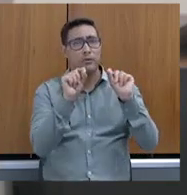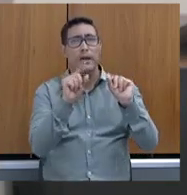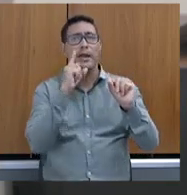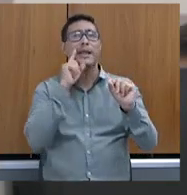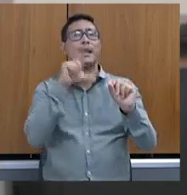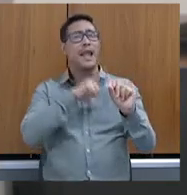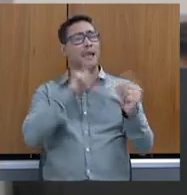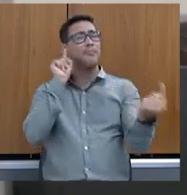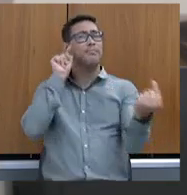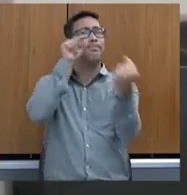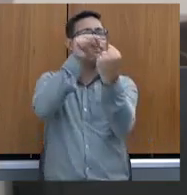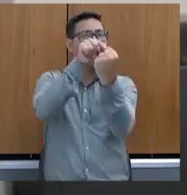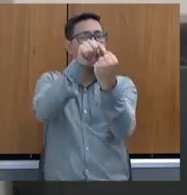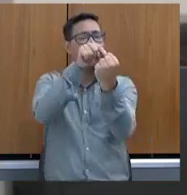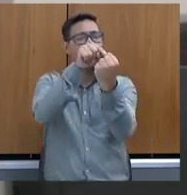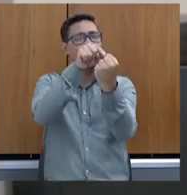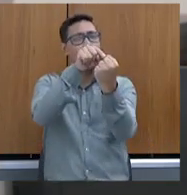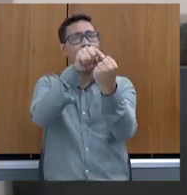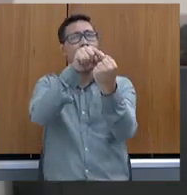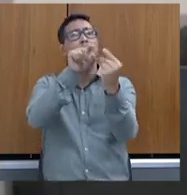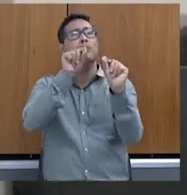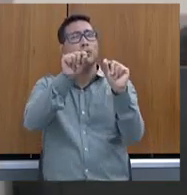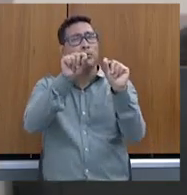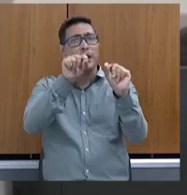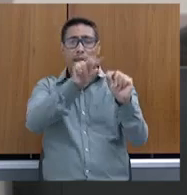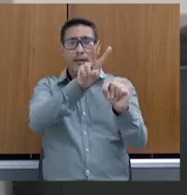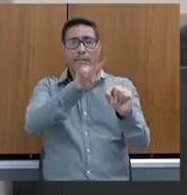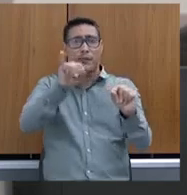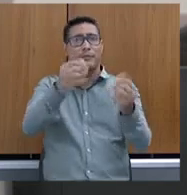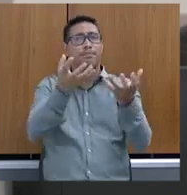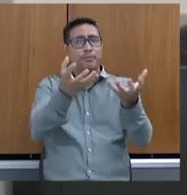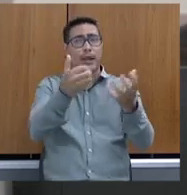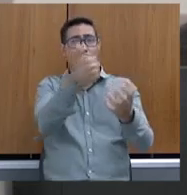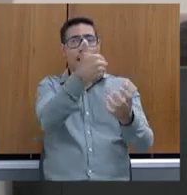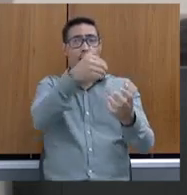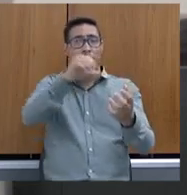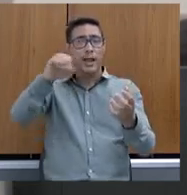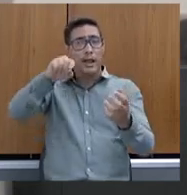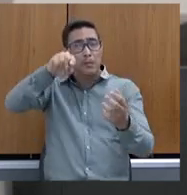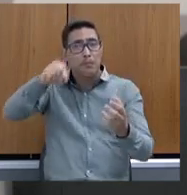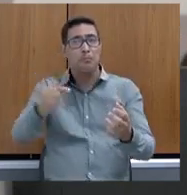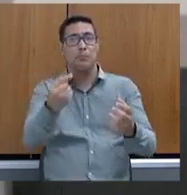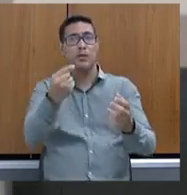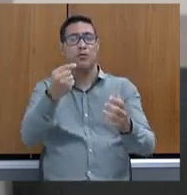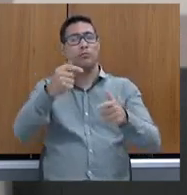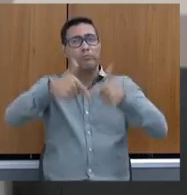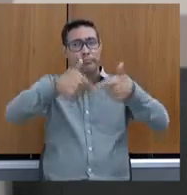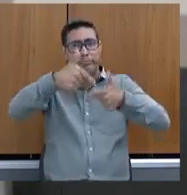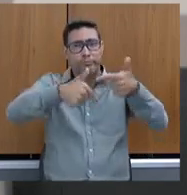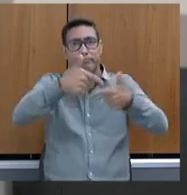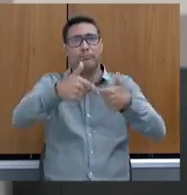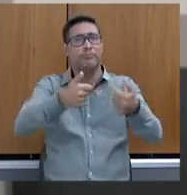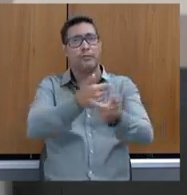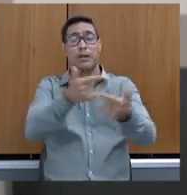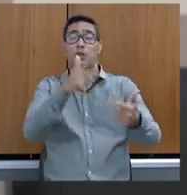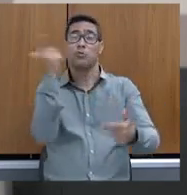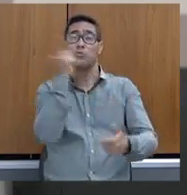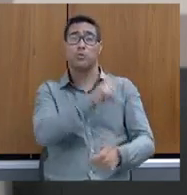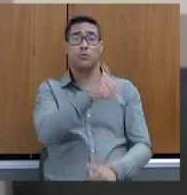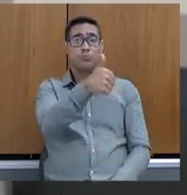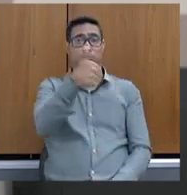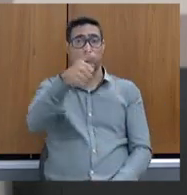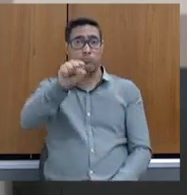meta que deveriamos e queríamos gerar 100 mil empregos geramos 118 mil empregos segundo cagete